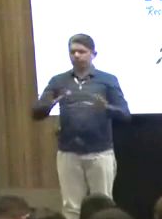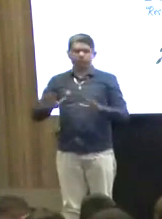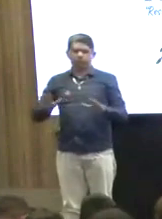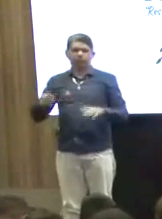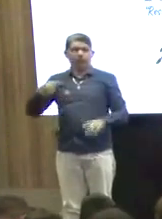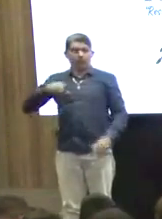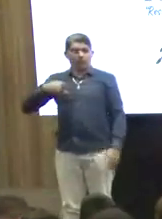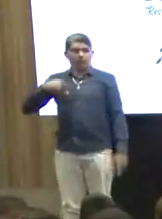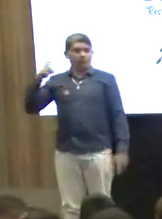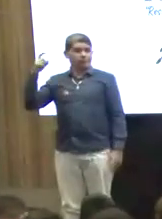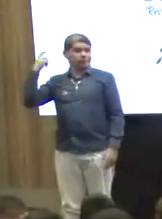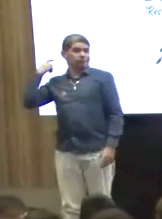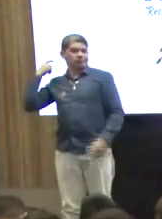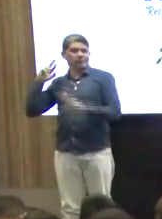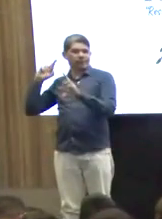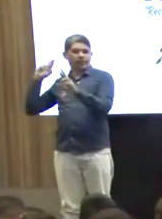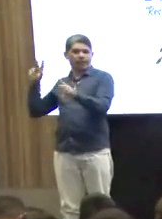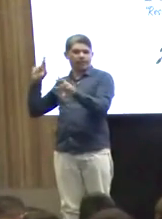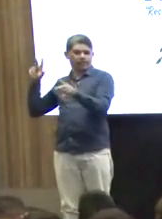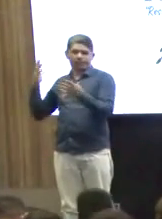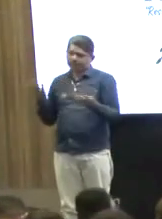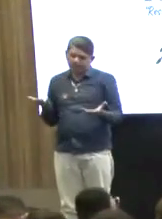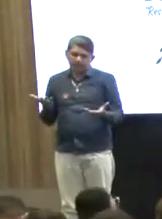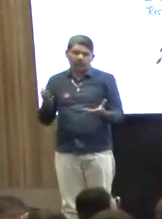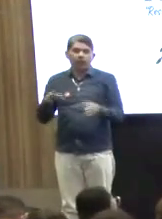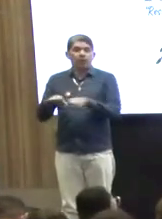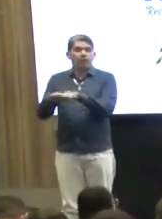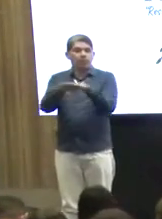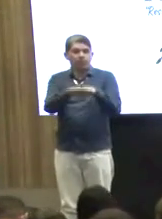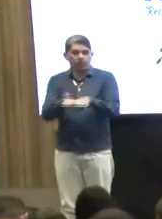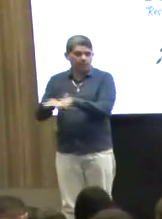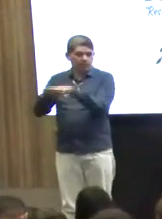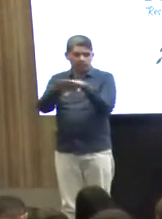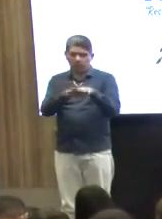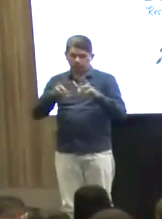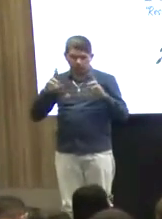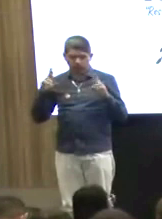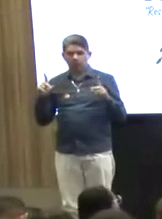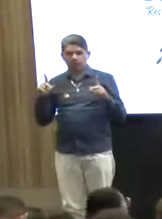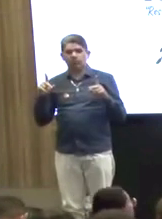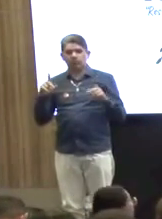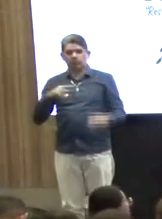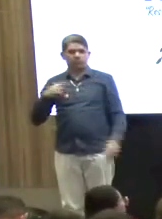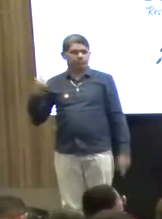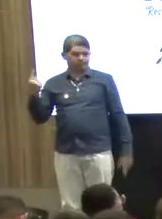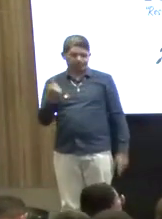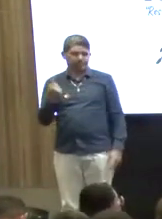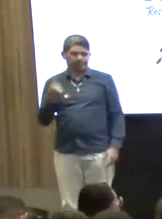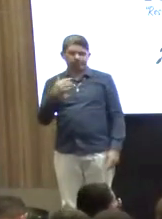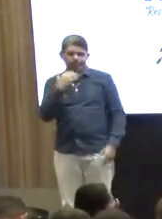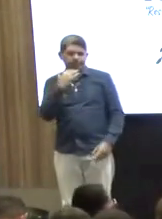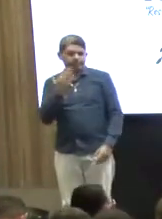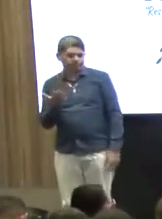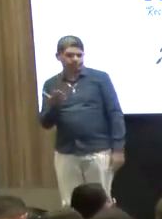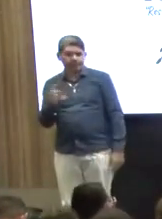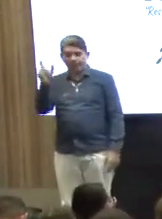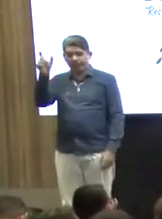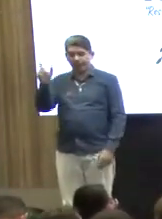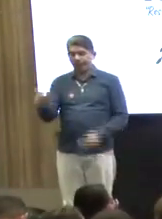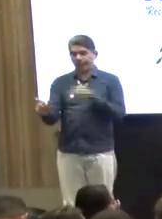aquilo nesse ponto. De que tem esse padrão, que todo mundo tem que chegar nesse padrão. Porque entender esse